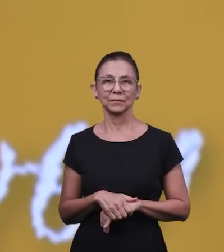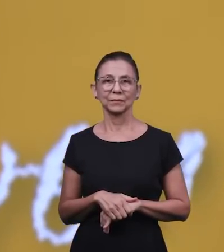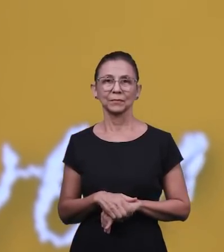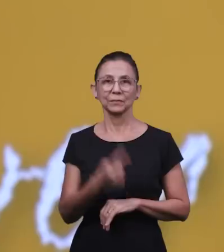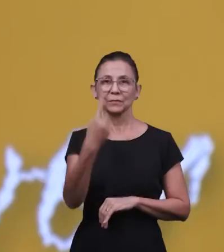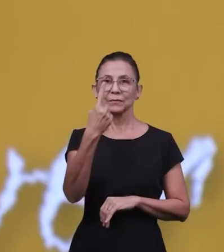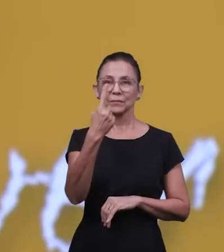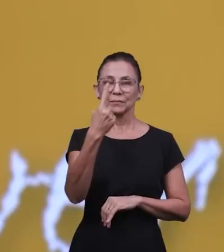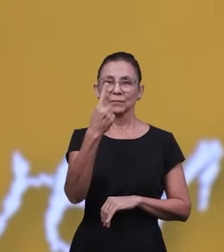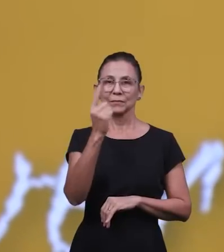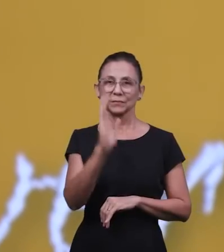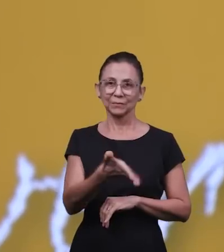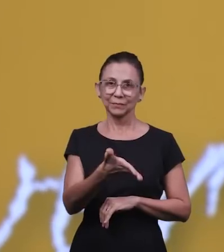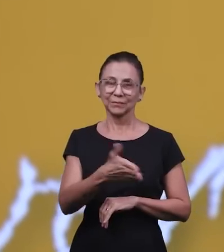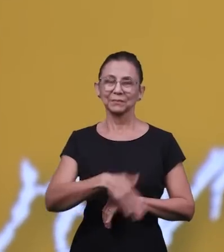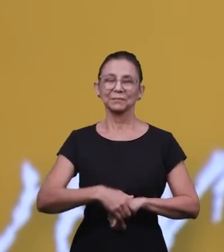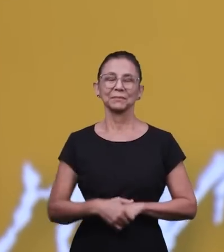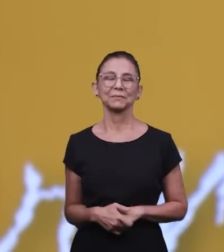1 e.